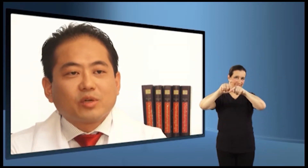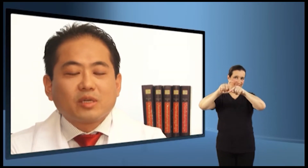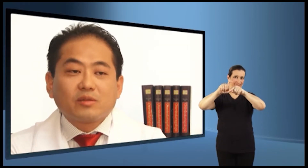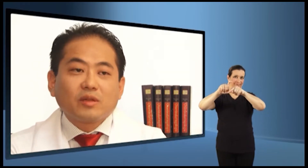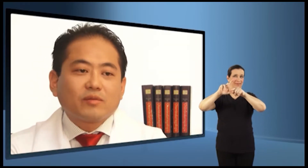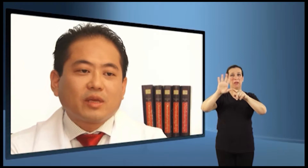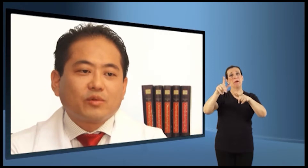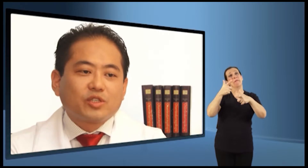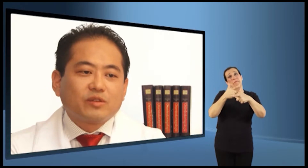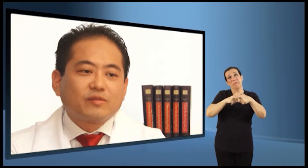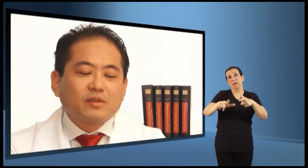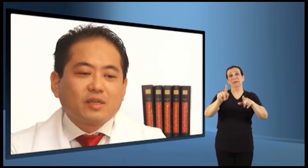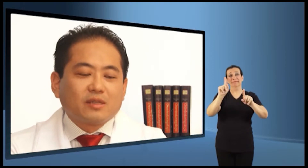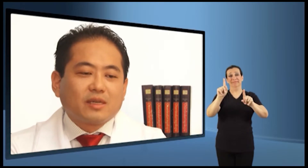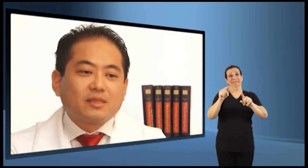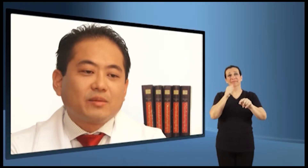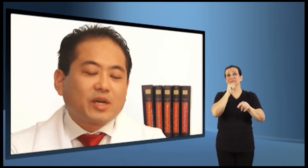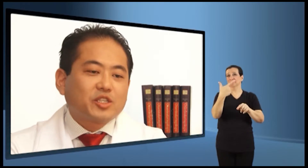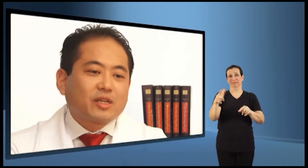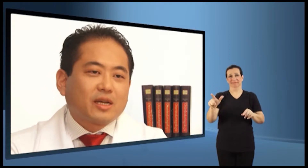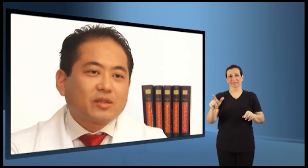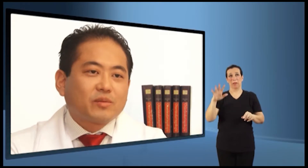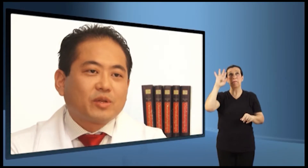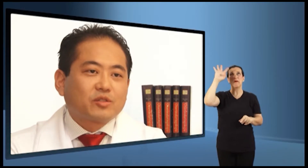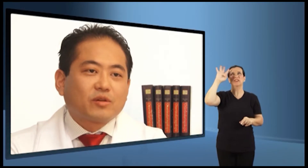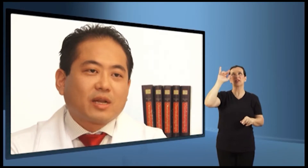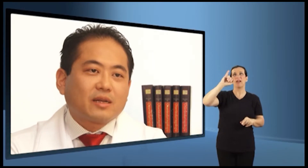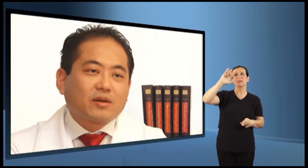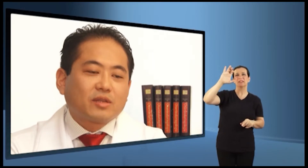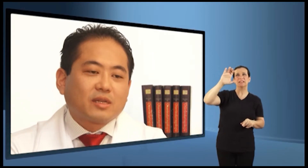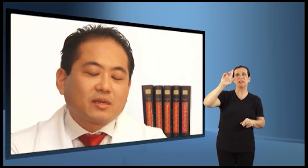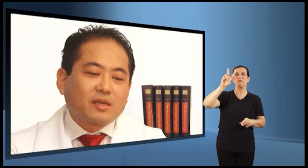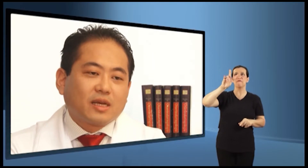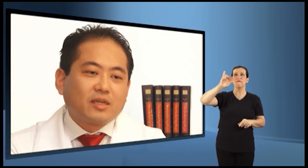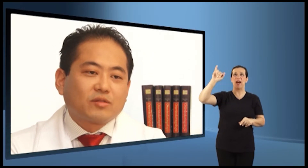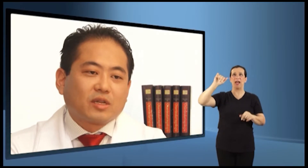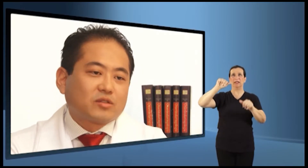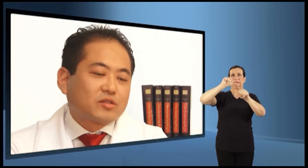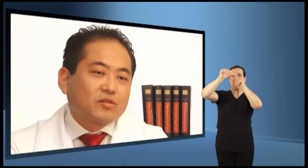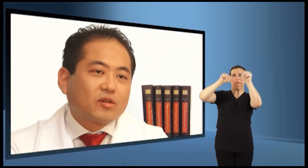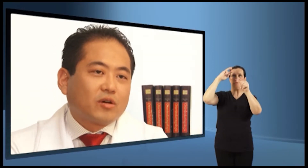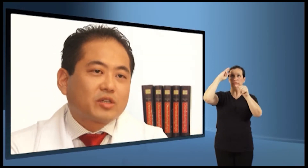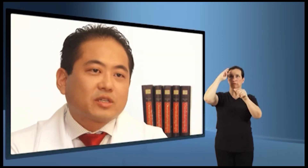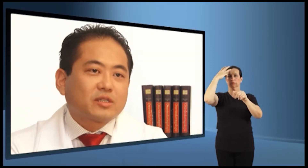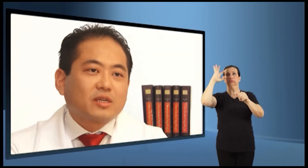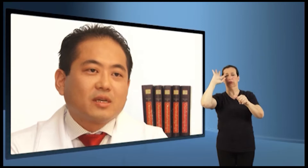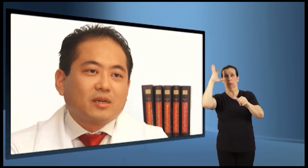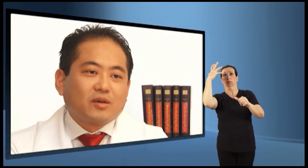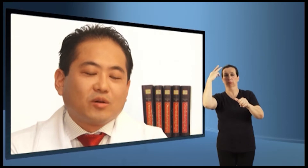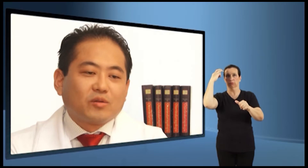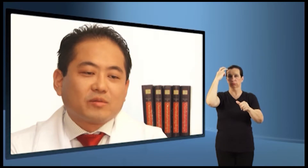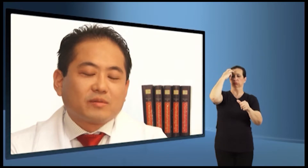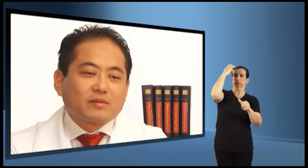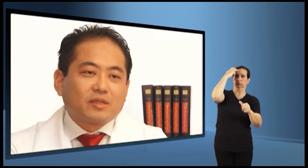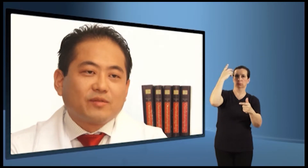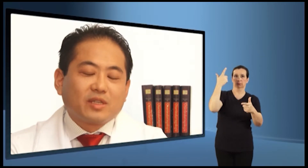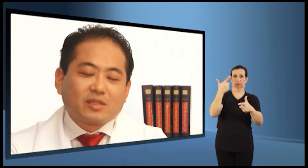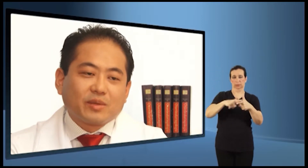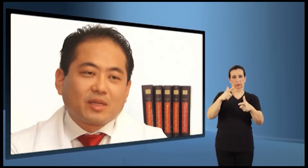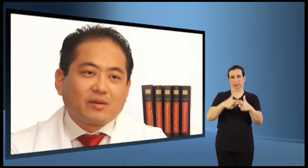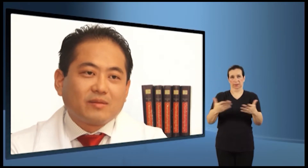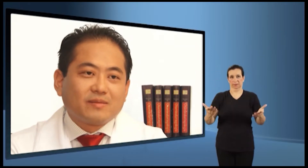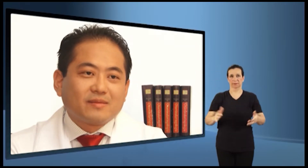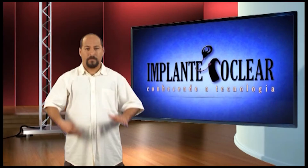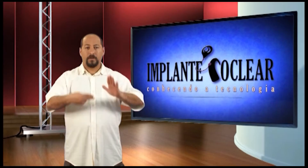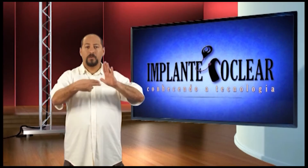E, portanto, não tem motivo, né, de se imaginar que o implante coclear criaria alterações neurológicas ou